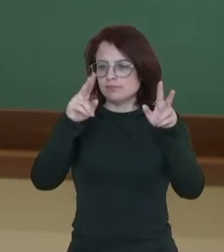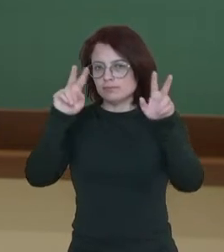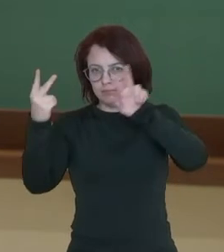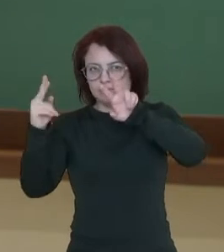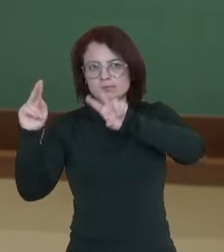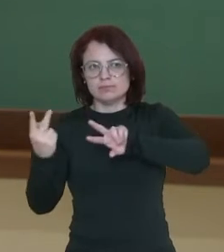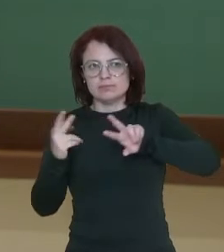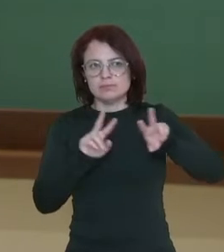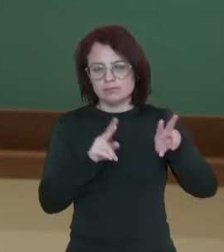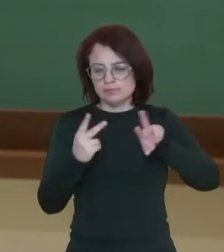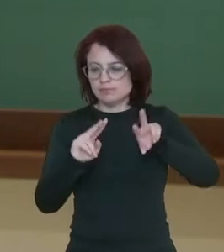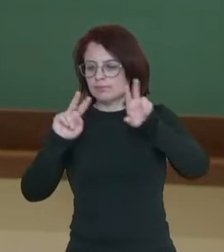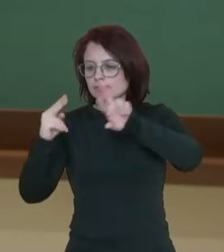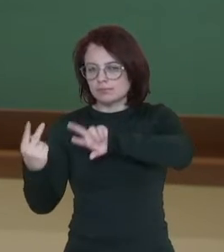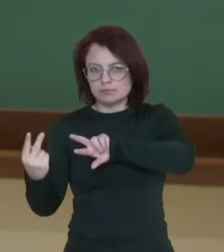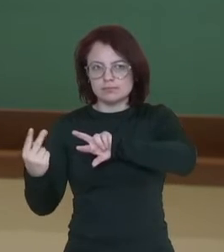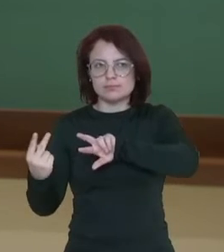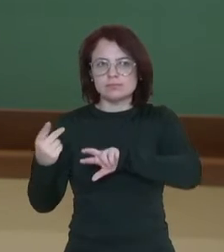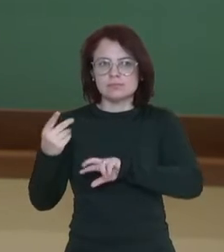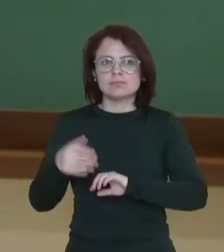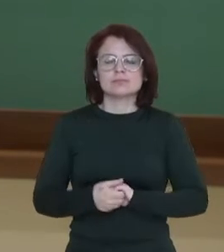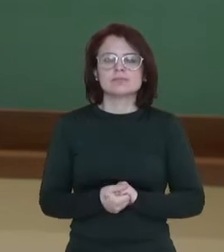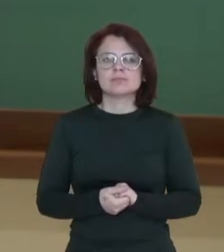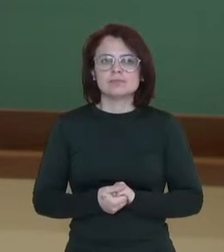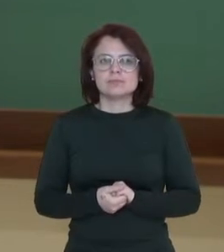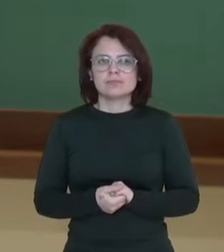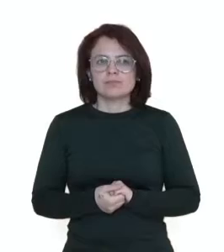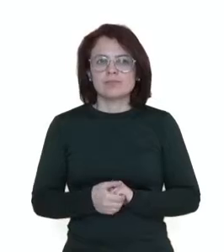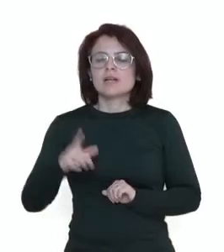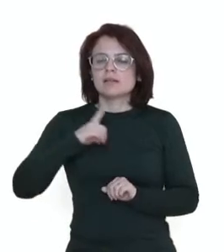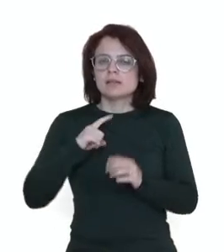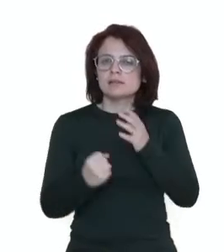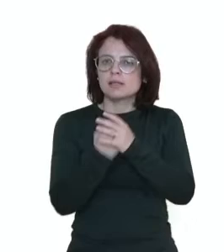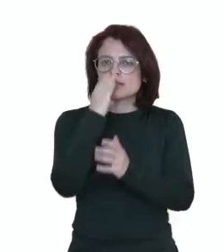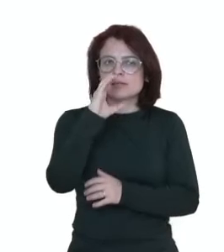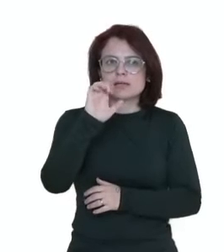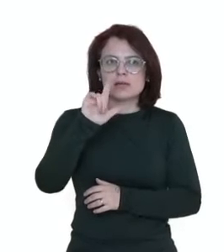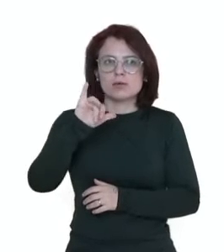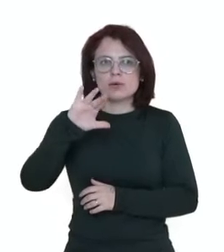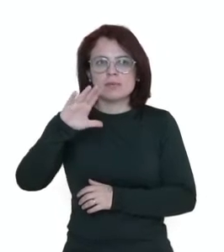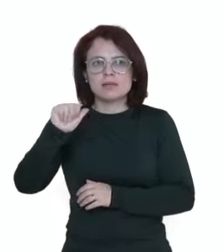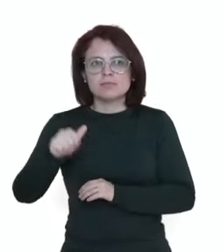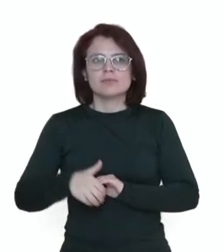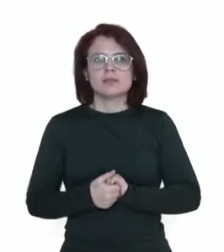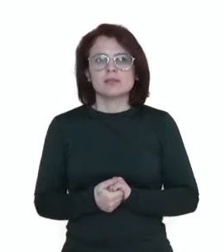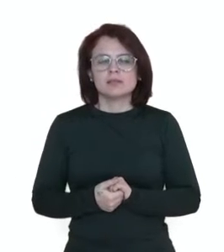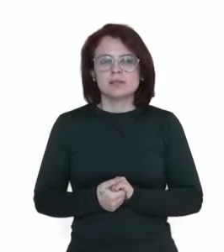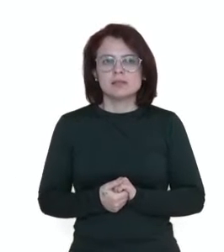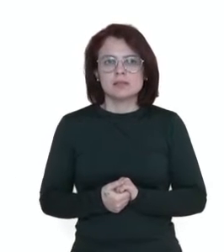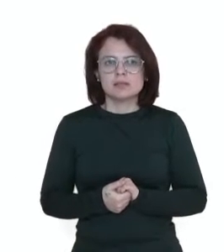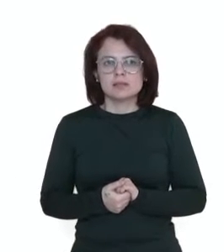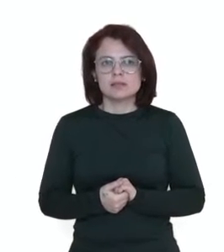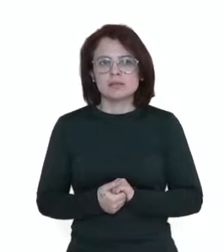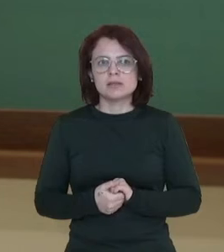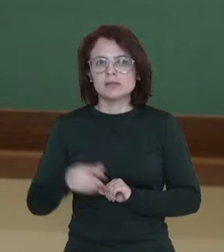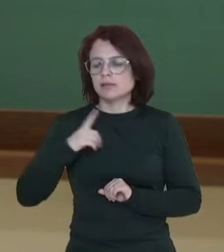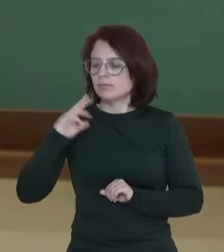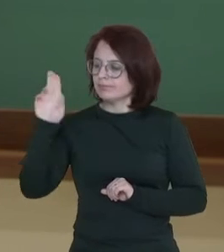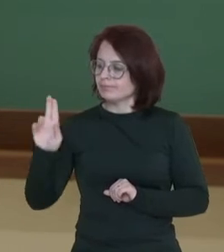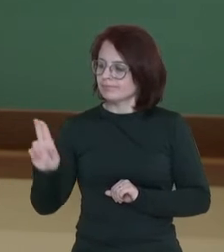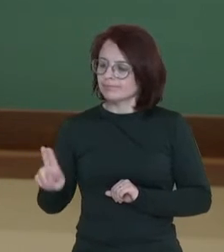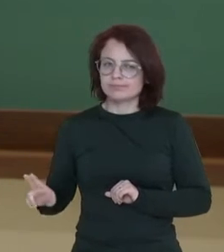tubo neural, e aí sim vai formar ali o celoma, né, nas laterais. Por último ali notocorda,